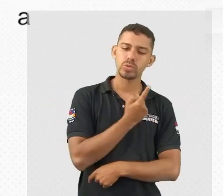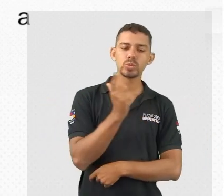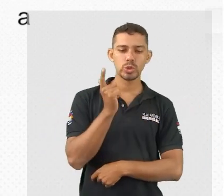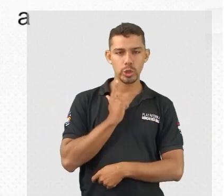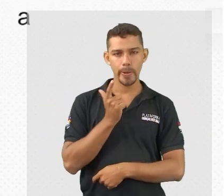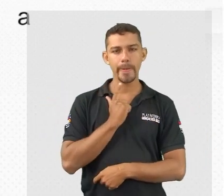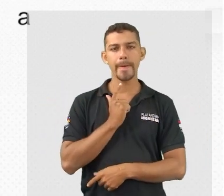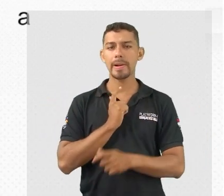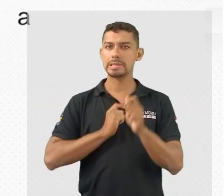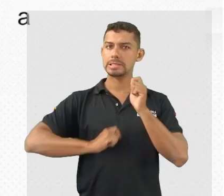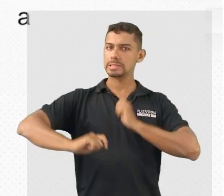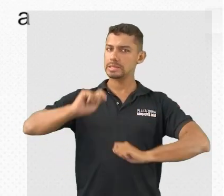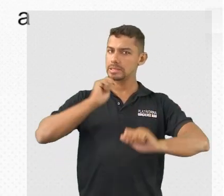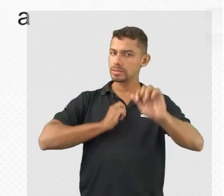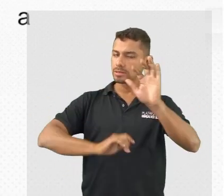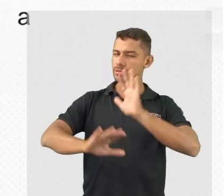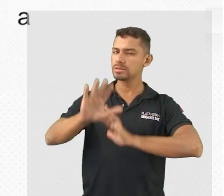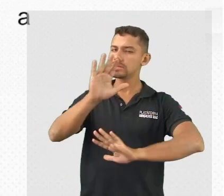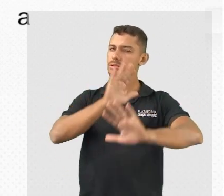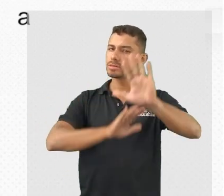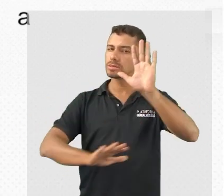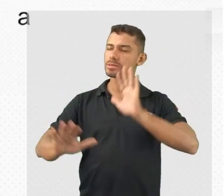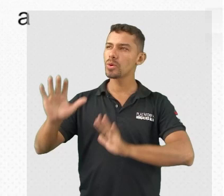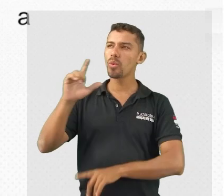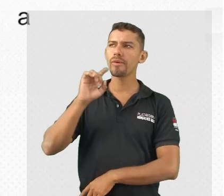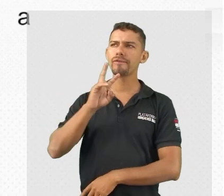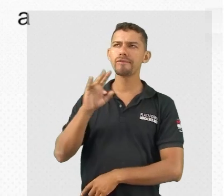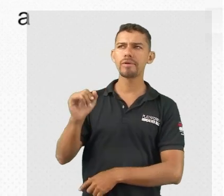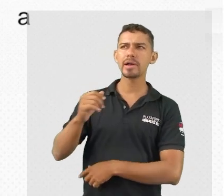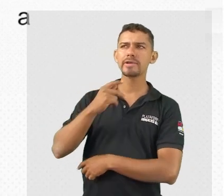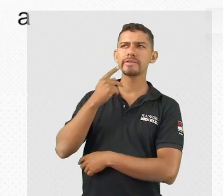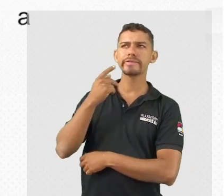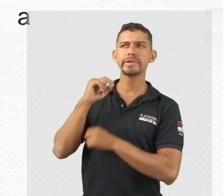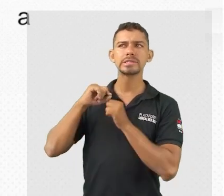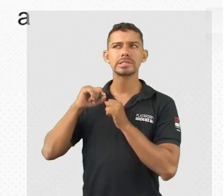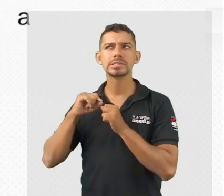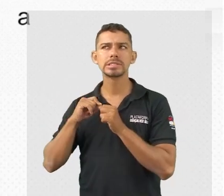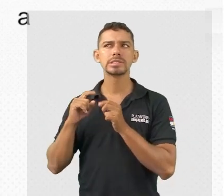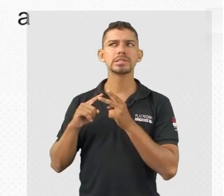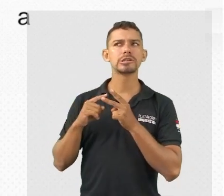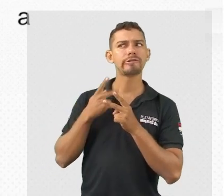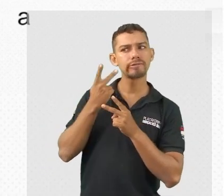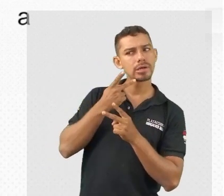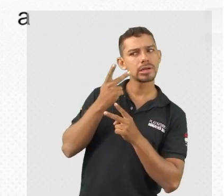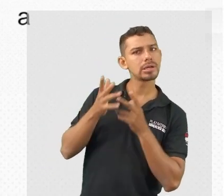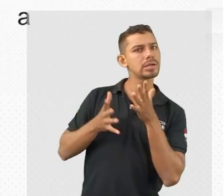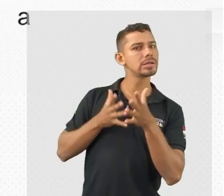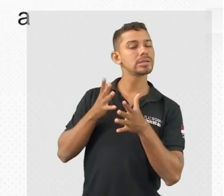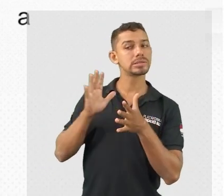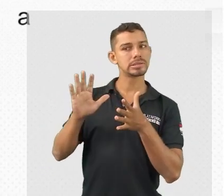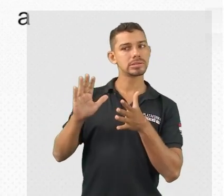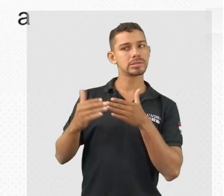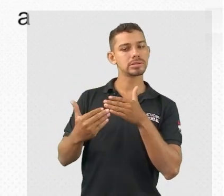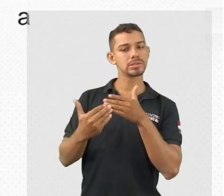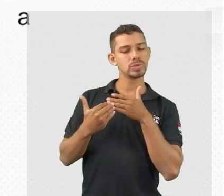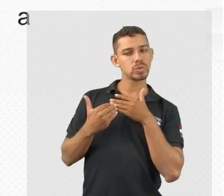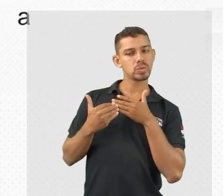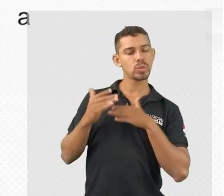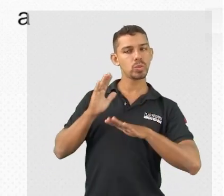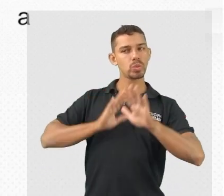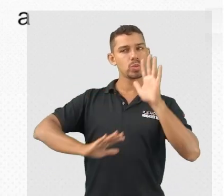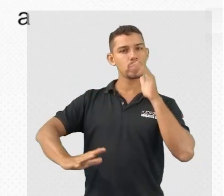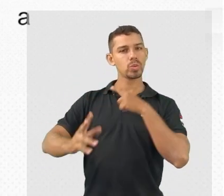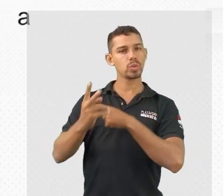grande receio daquilo que faremos, daquilo que falaremos, né? Uma vez que nós podemos ali ser observados,